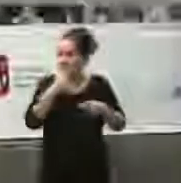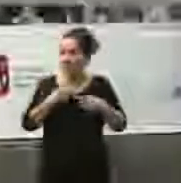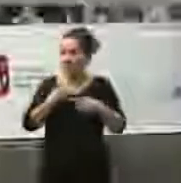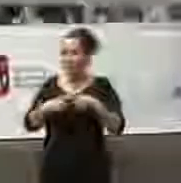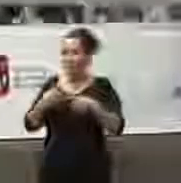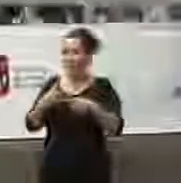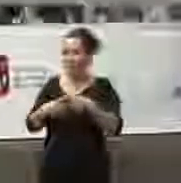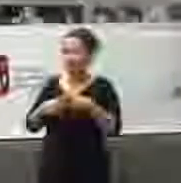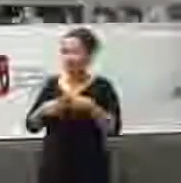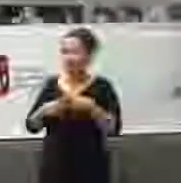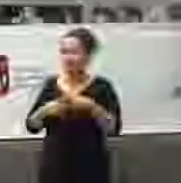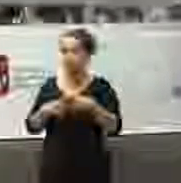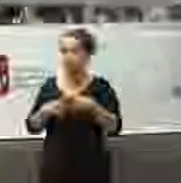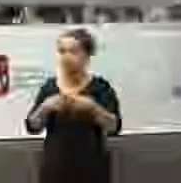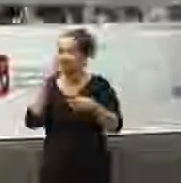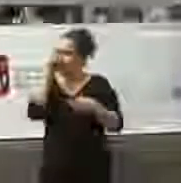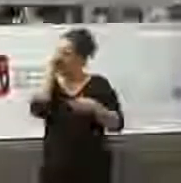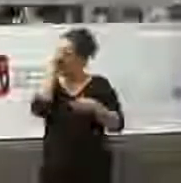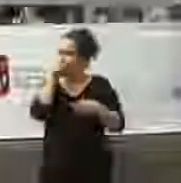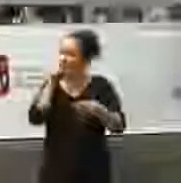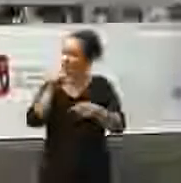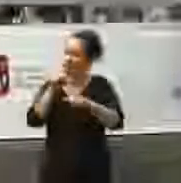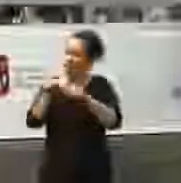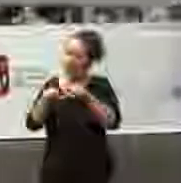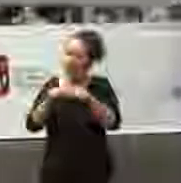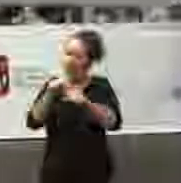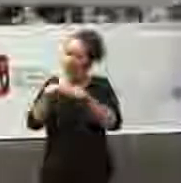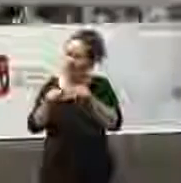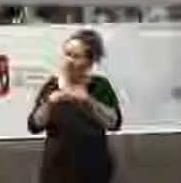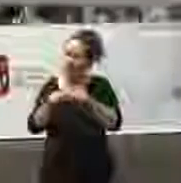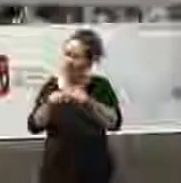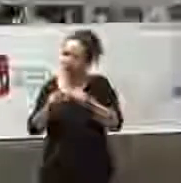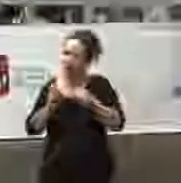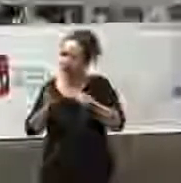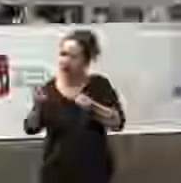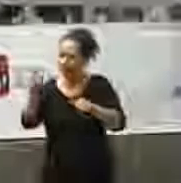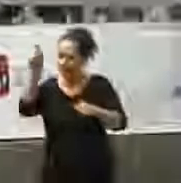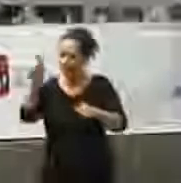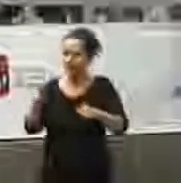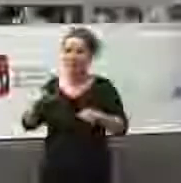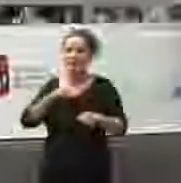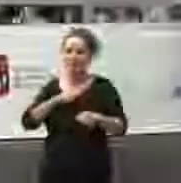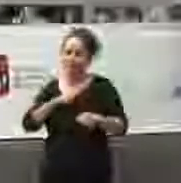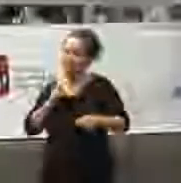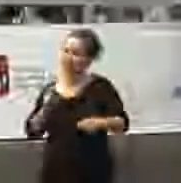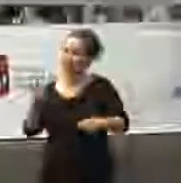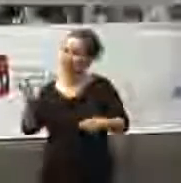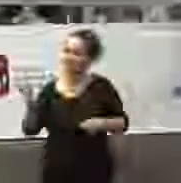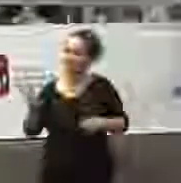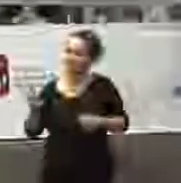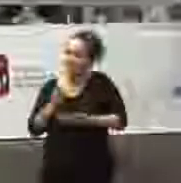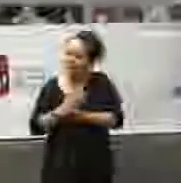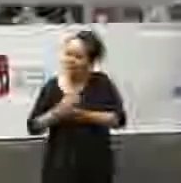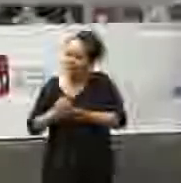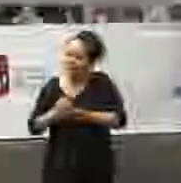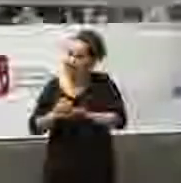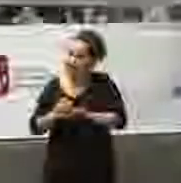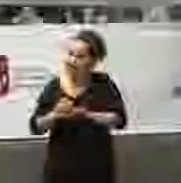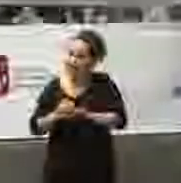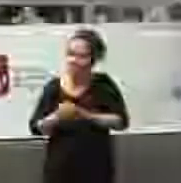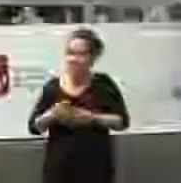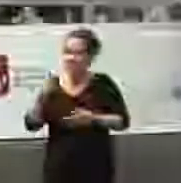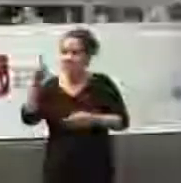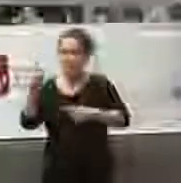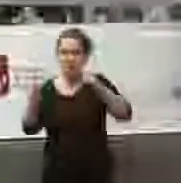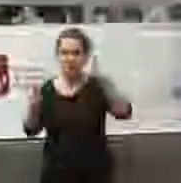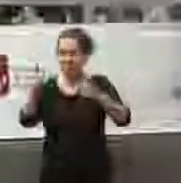é complicado você trocar com muita freqüência a gestão e ter sempre algo começando no início de cada pessoa quer